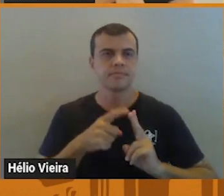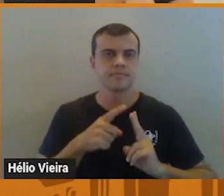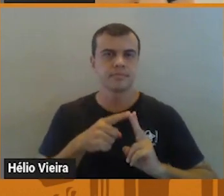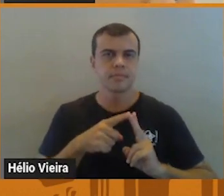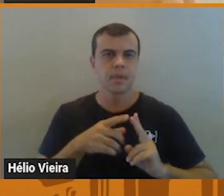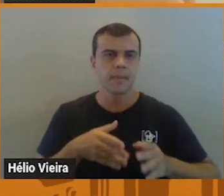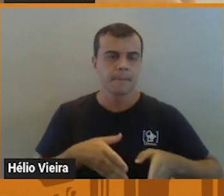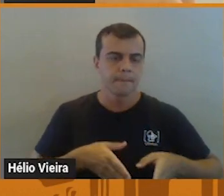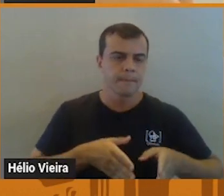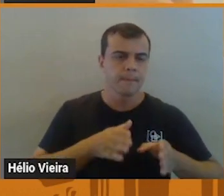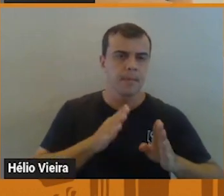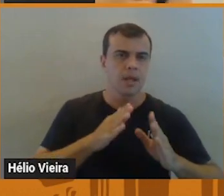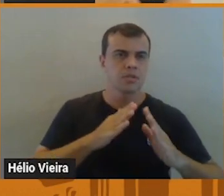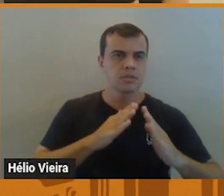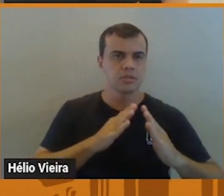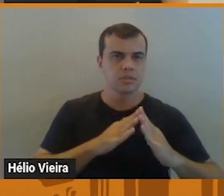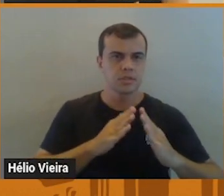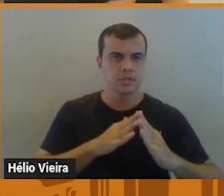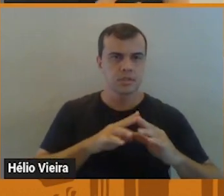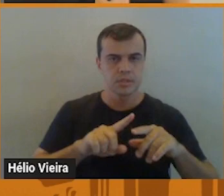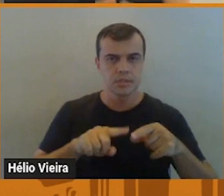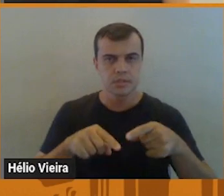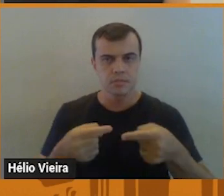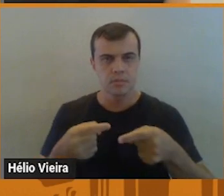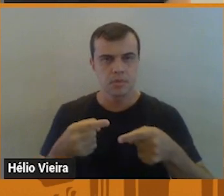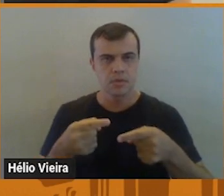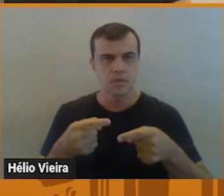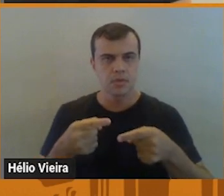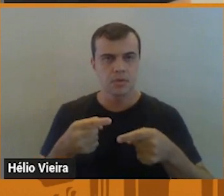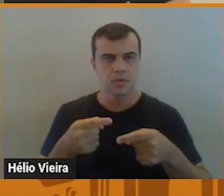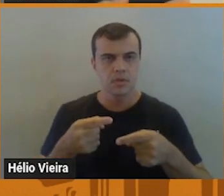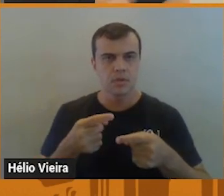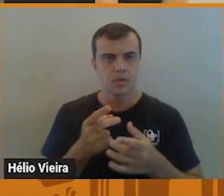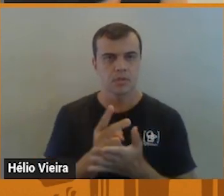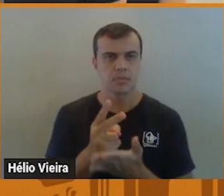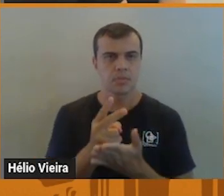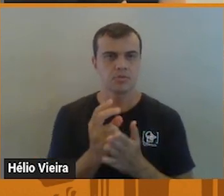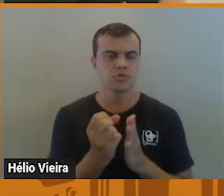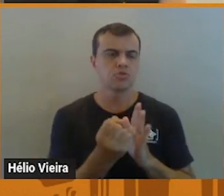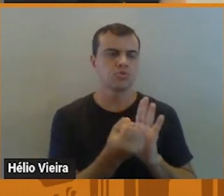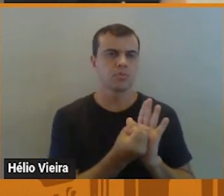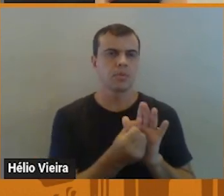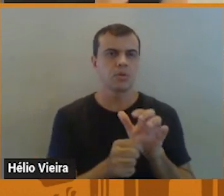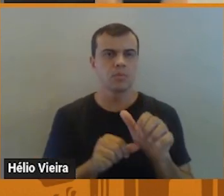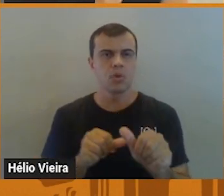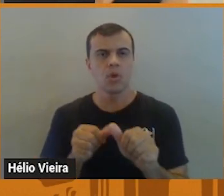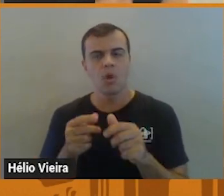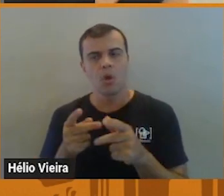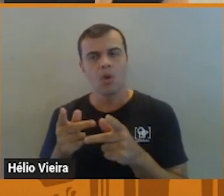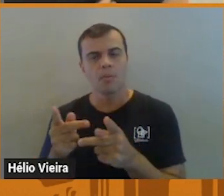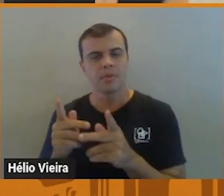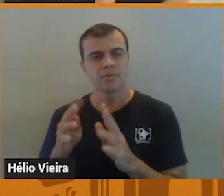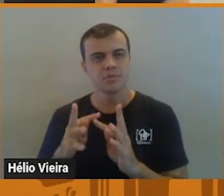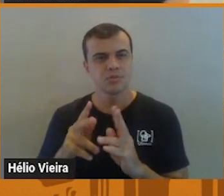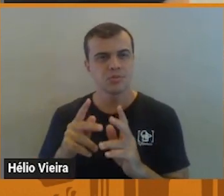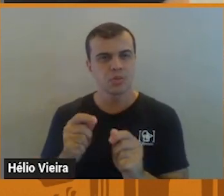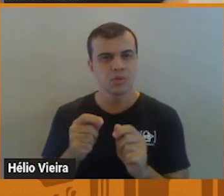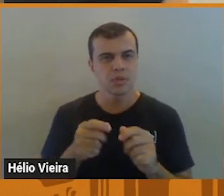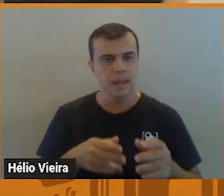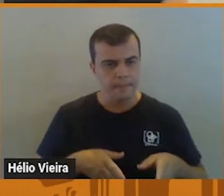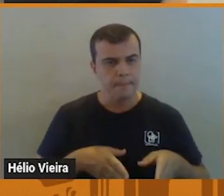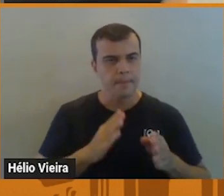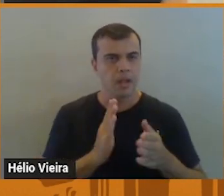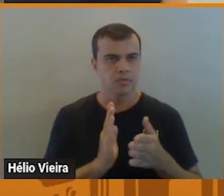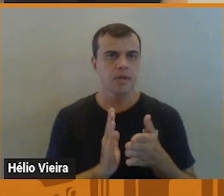prédio que era uma residência, mas que depois que ele acabou sendo tombado, e aí virou um comércio. Esses também são prédios válidos